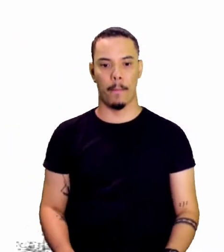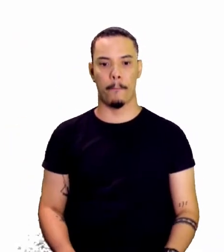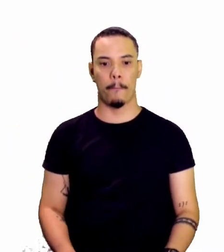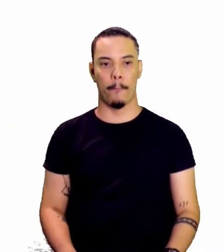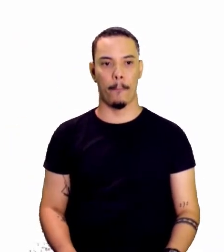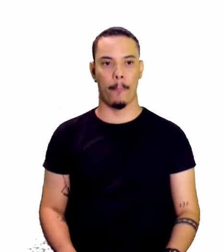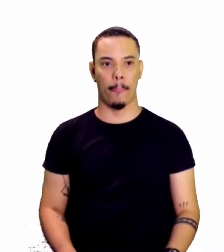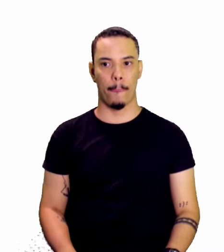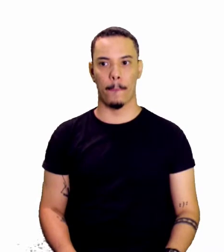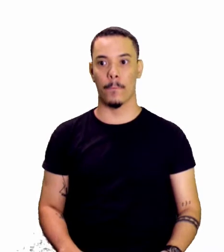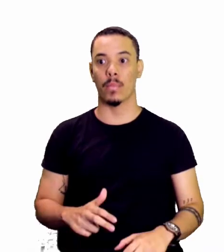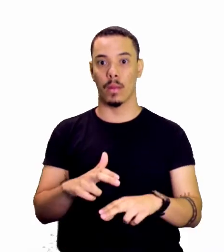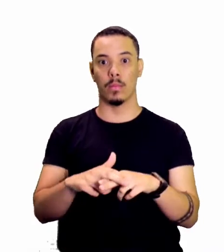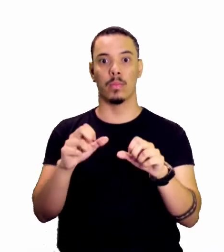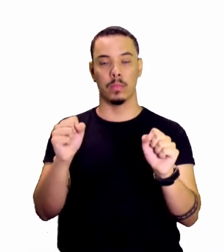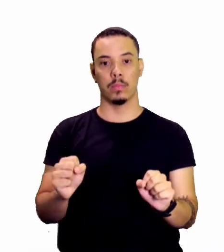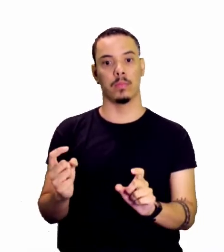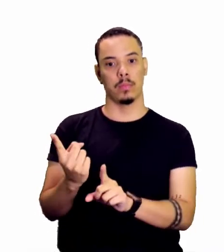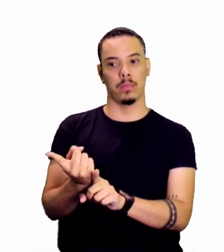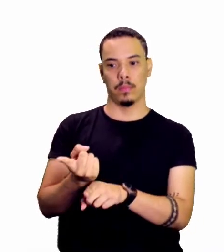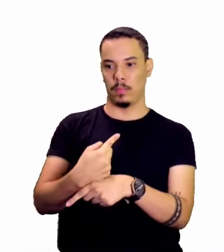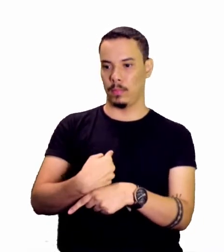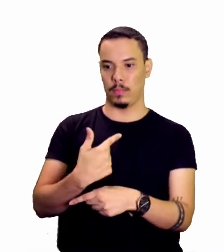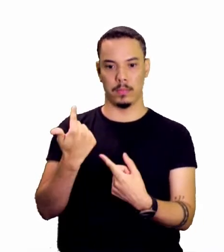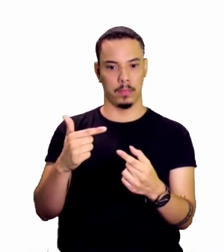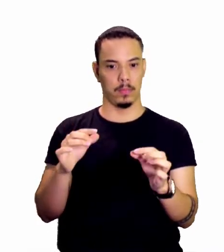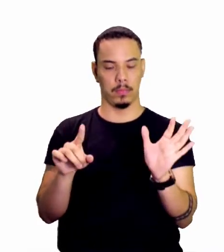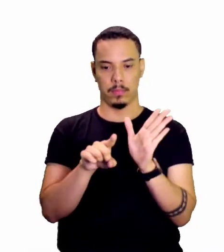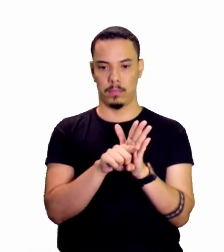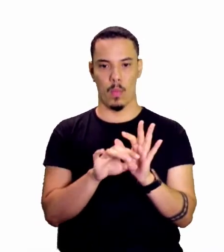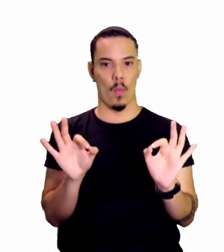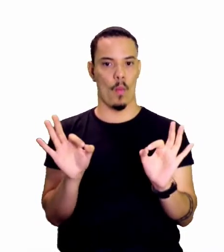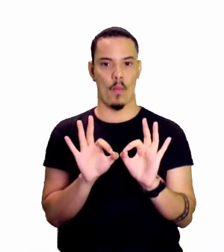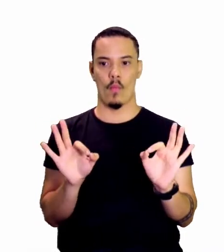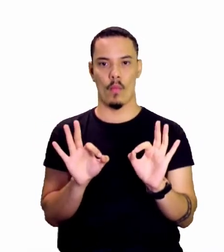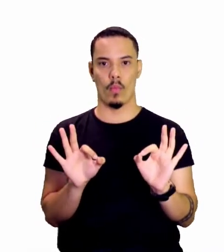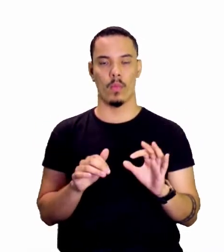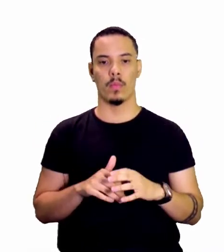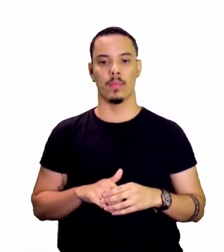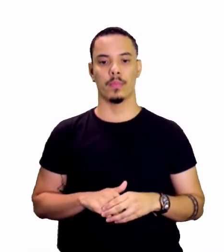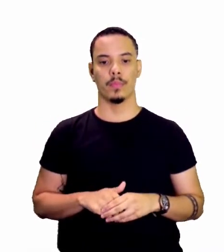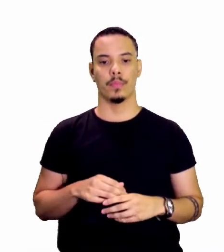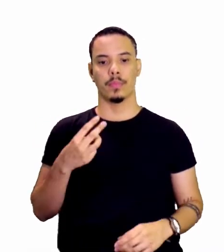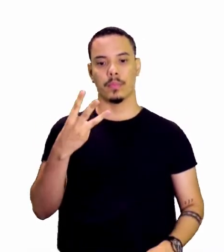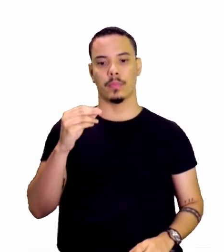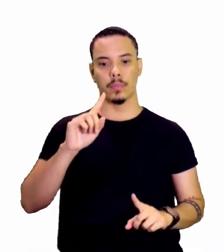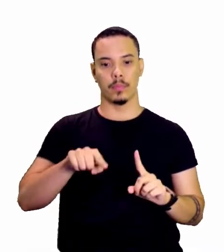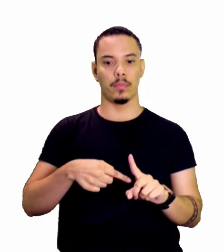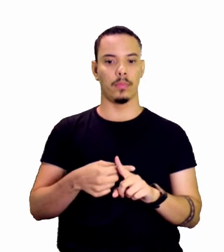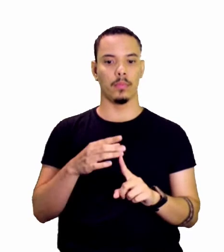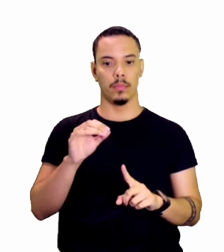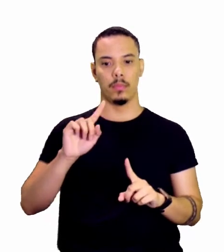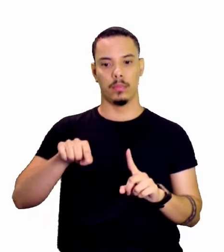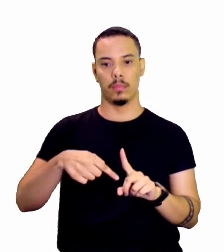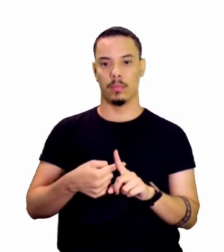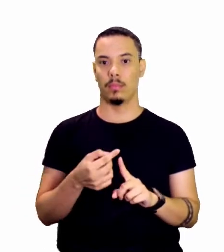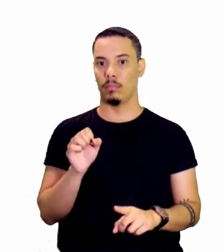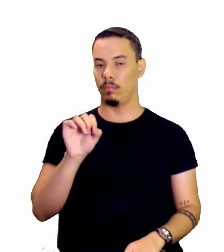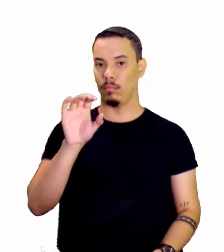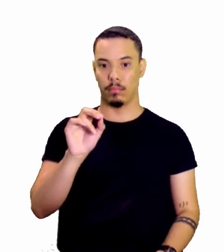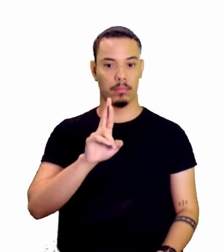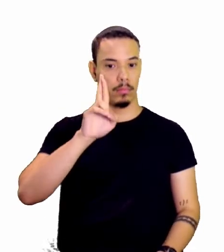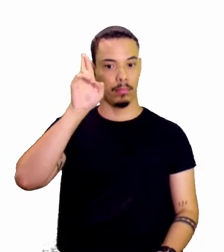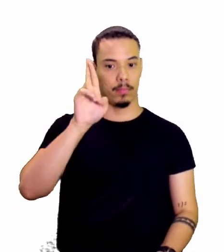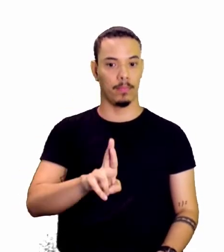a pena tá em sentido oposto ou trajetória Não entendi distância negativa né 30 + 0 + 80